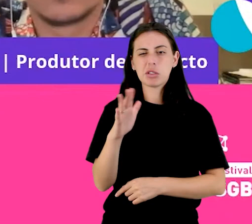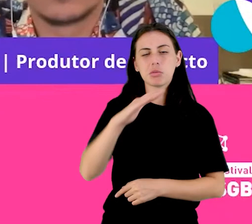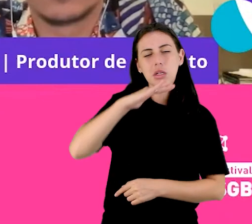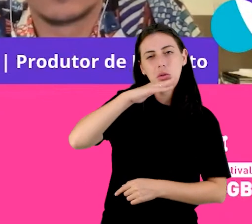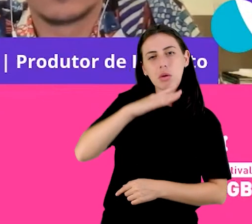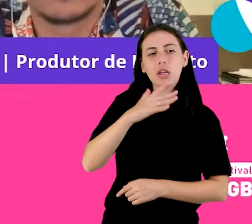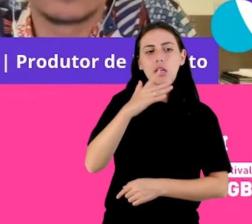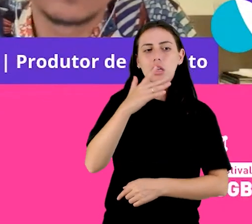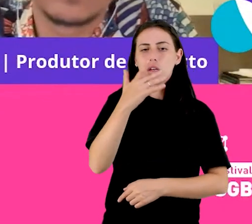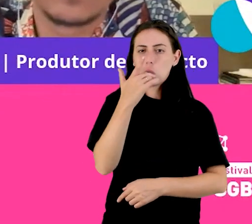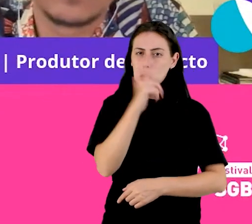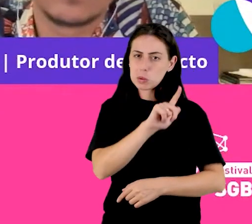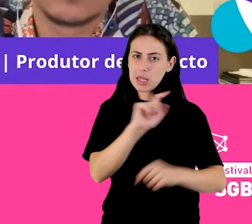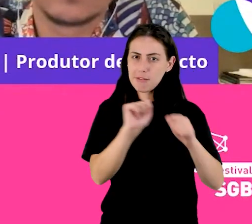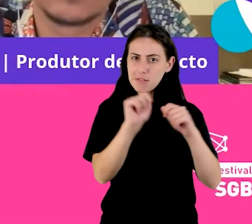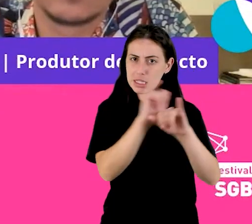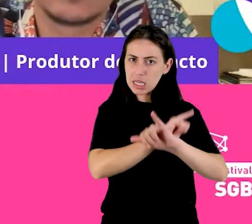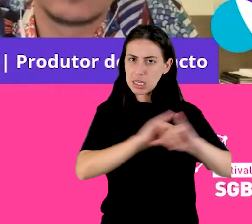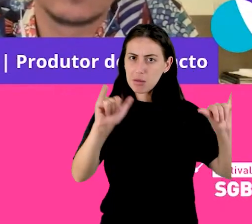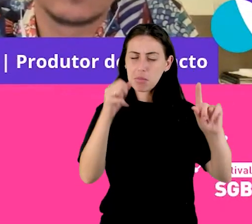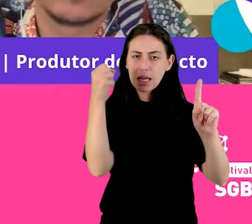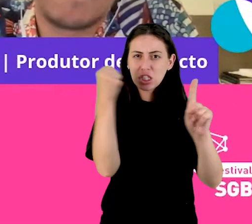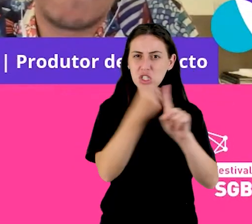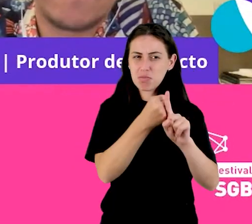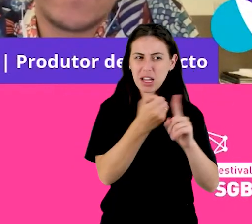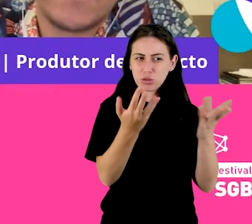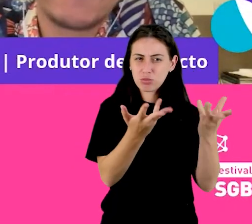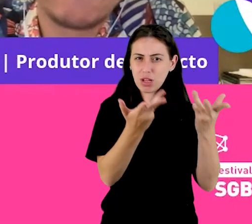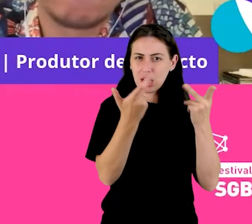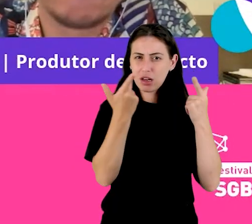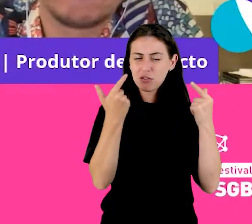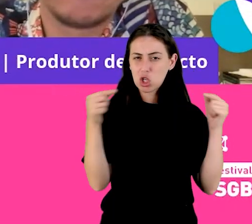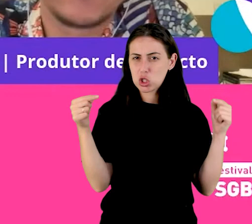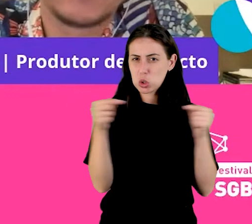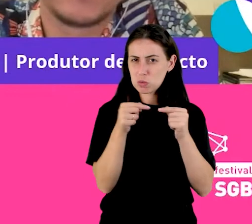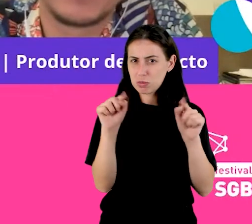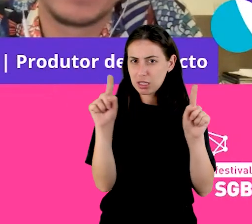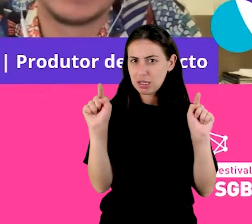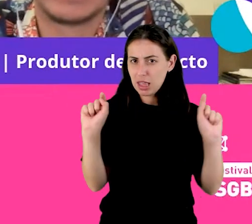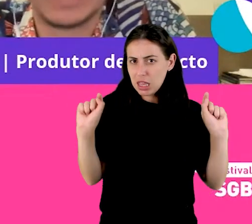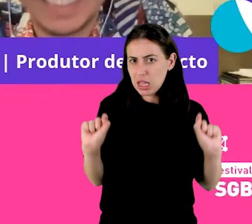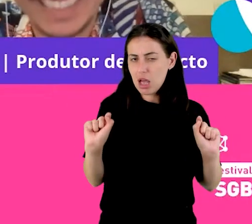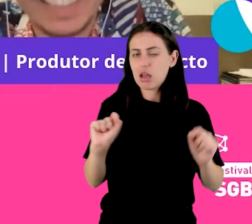um filme ok ou ruim, é possível fazer uma campanha de impacto bem sucedida